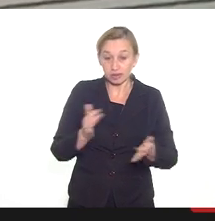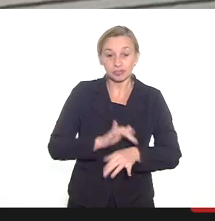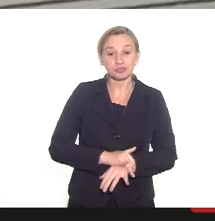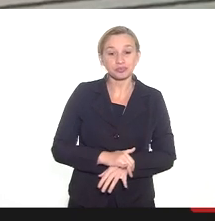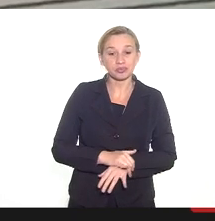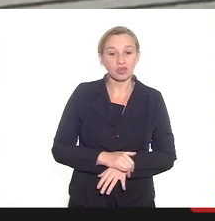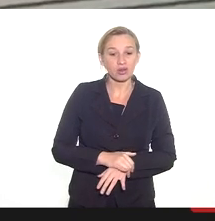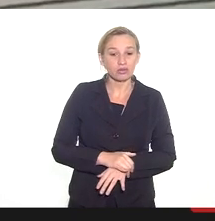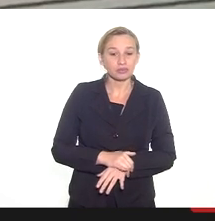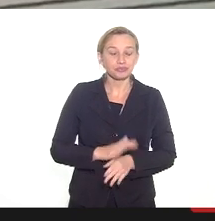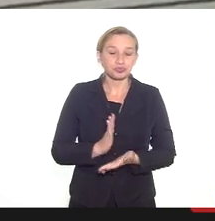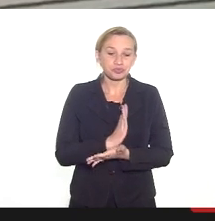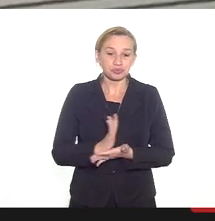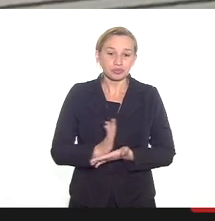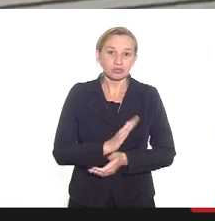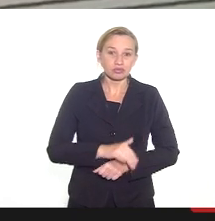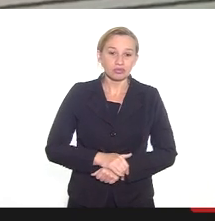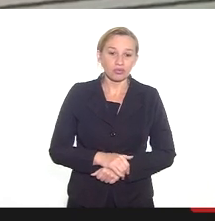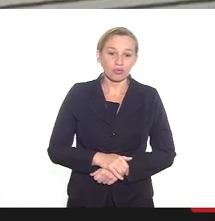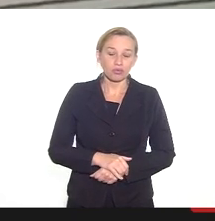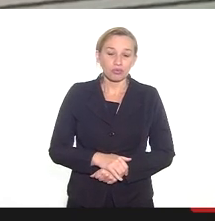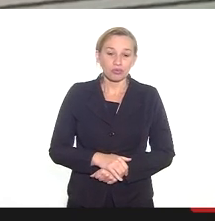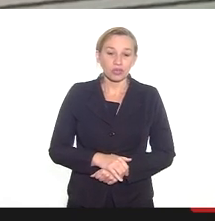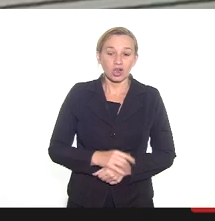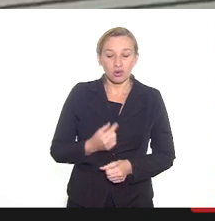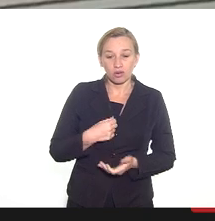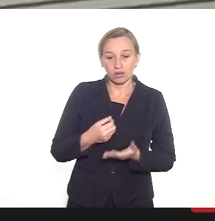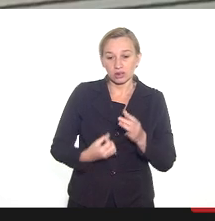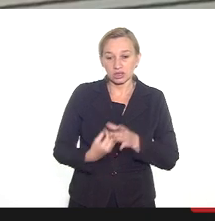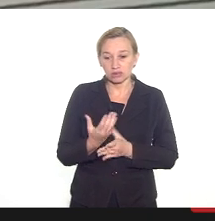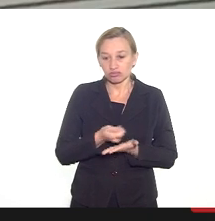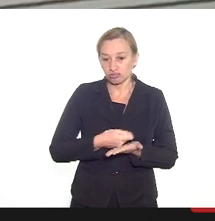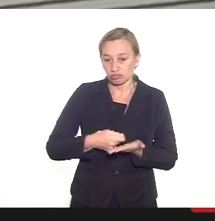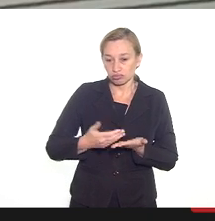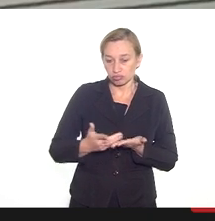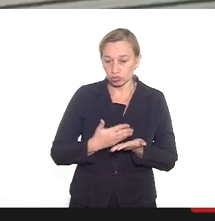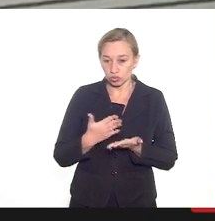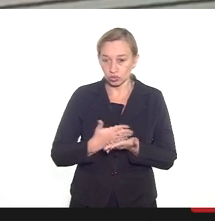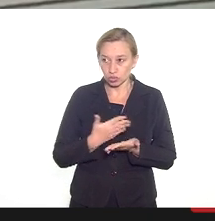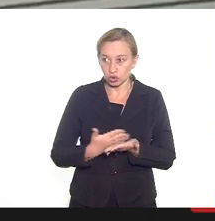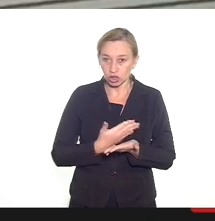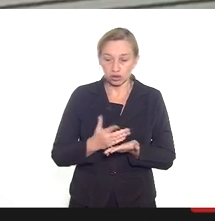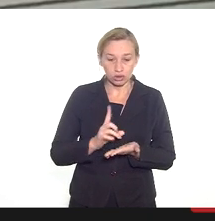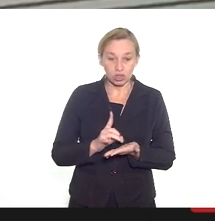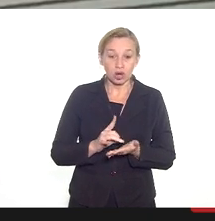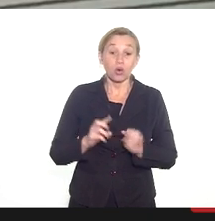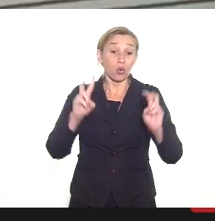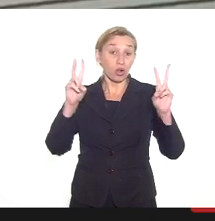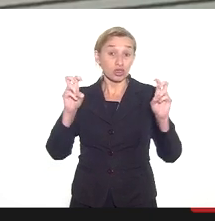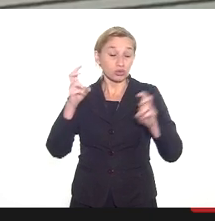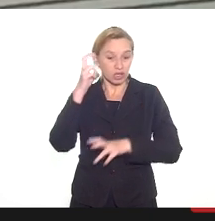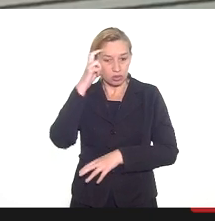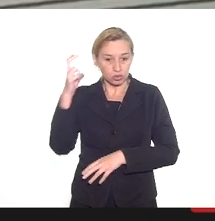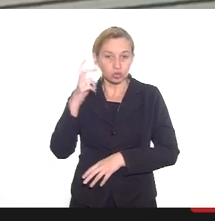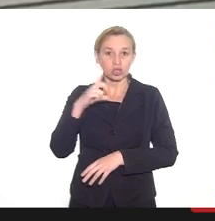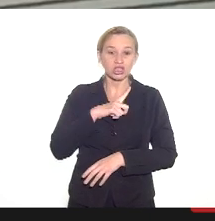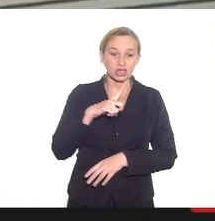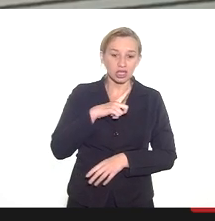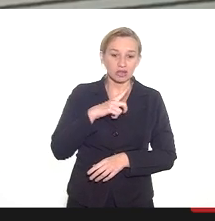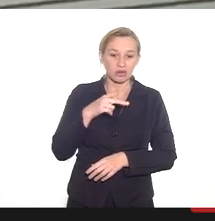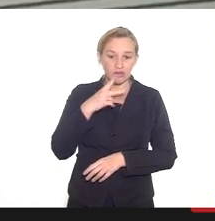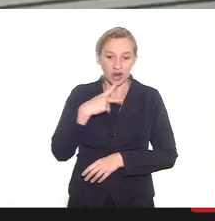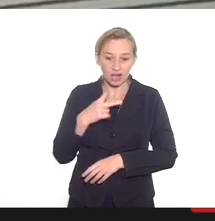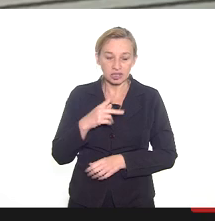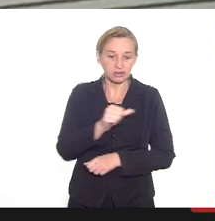alguns vários casos e o que eu procurei também fazer no livro foi não ficar só no jurídico, foi trazer a questão da cultura também, que foi falada até